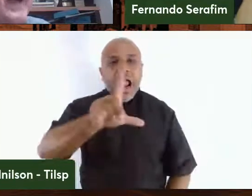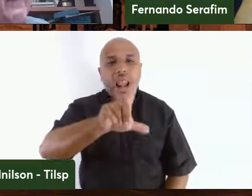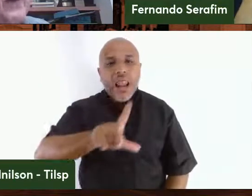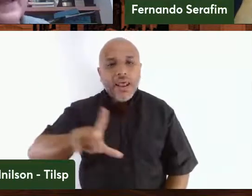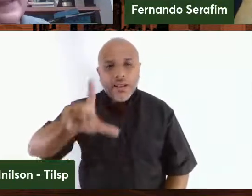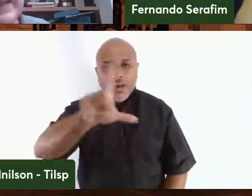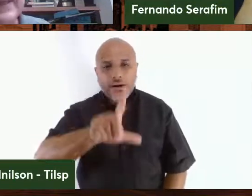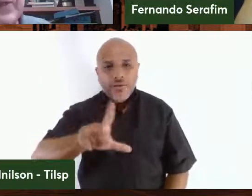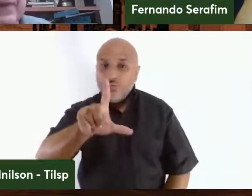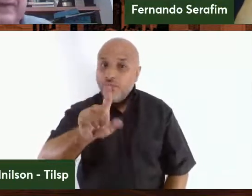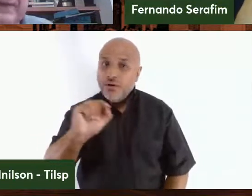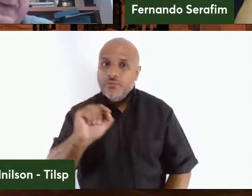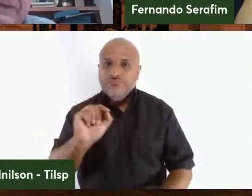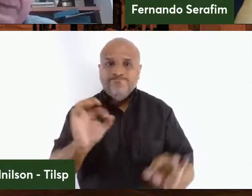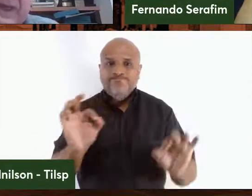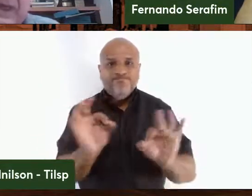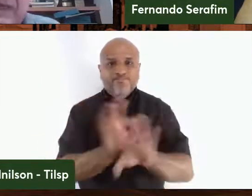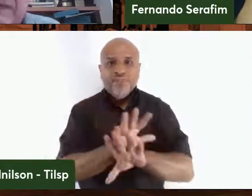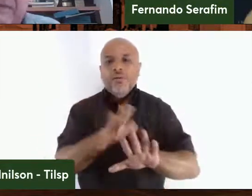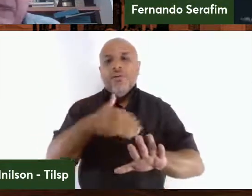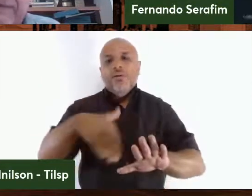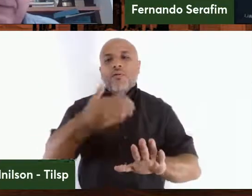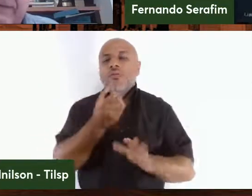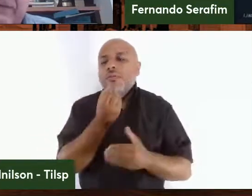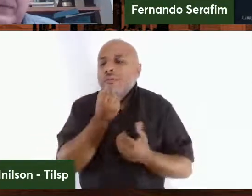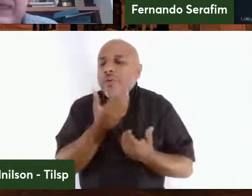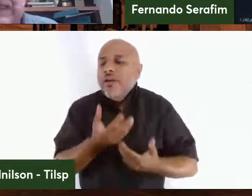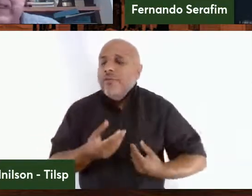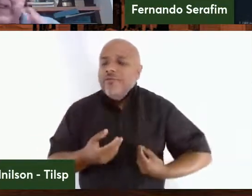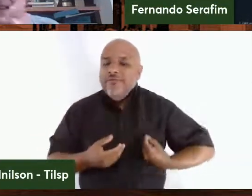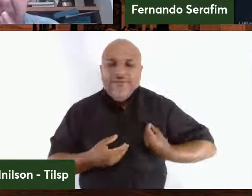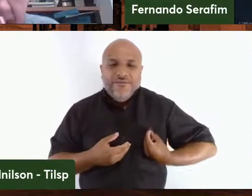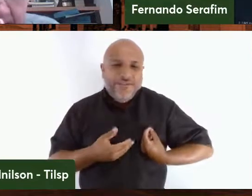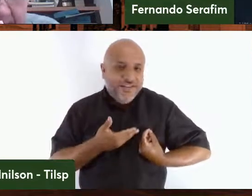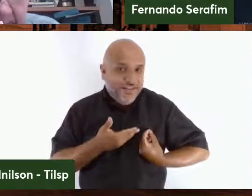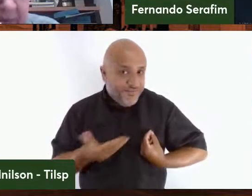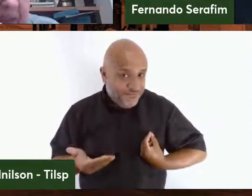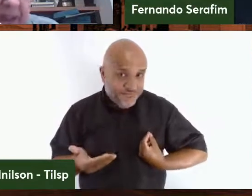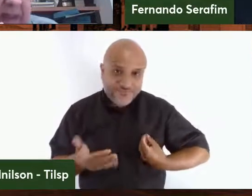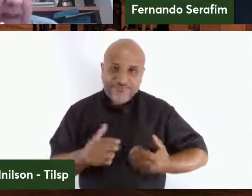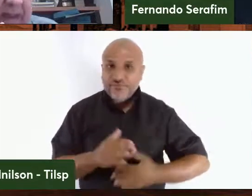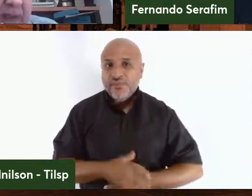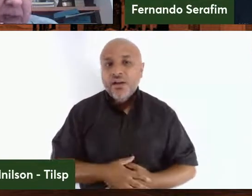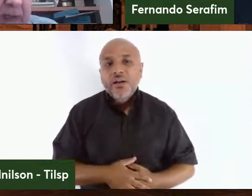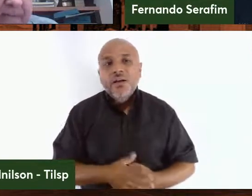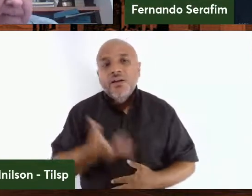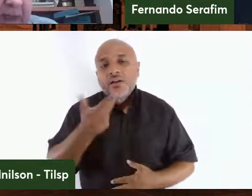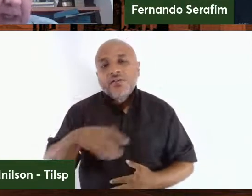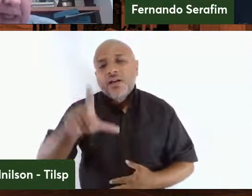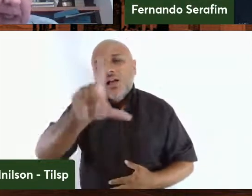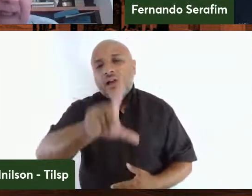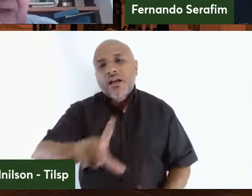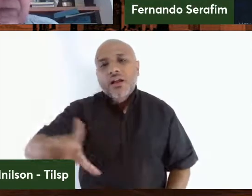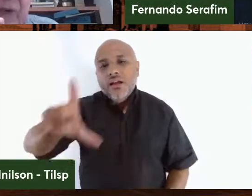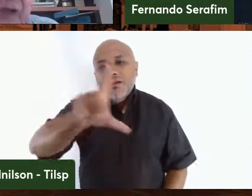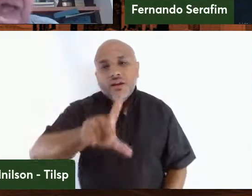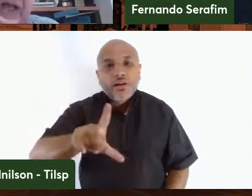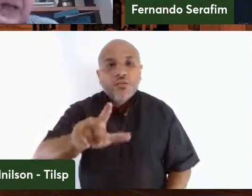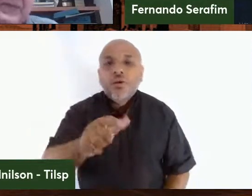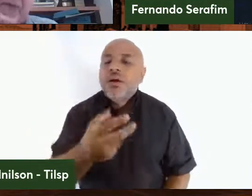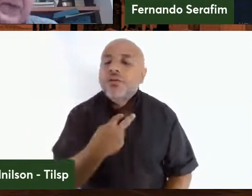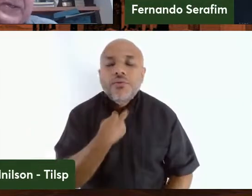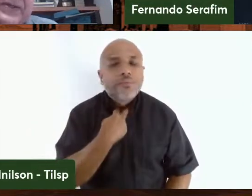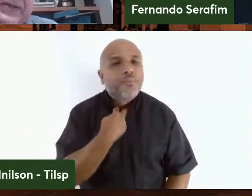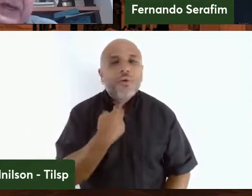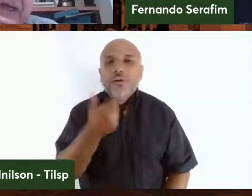é uma receita de bem viver, né? Vamos dizer que a literatura, ela não pode